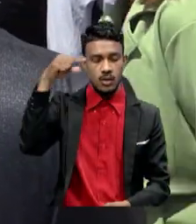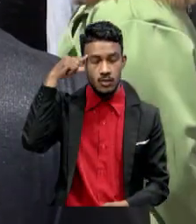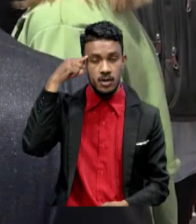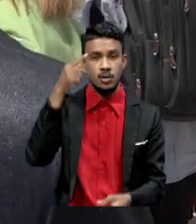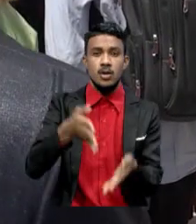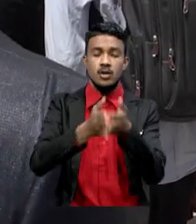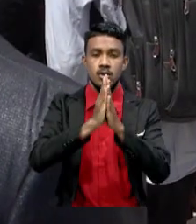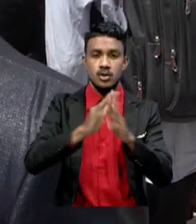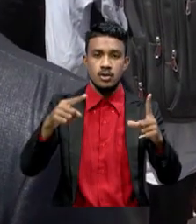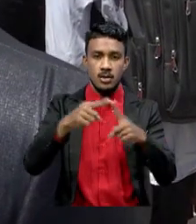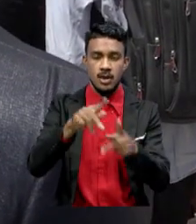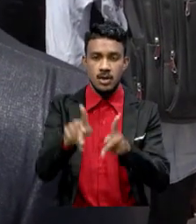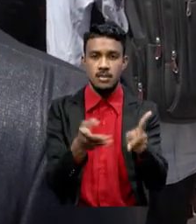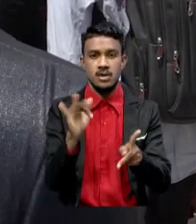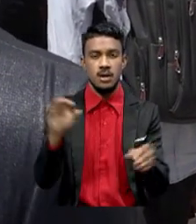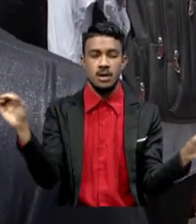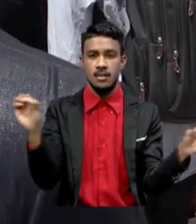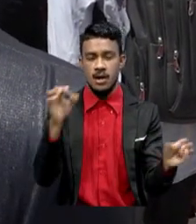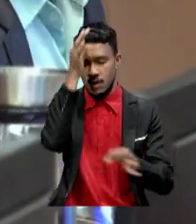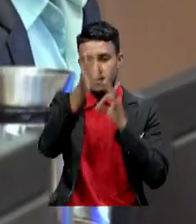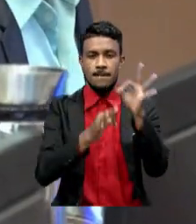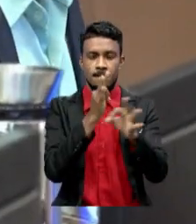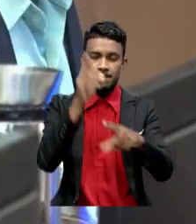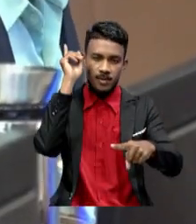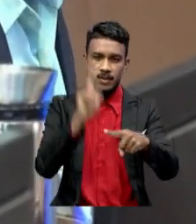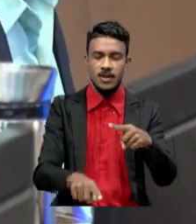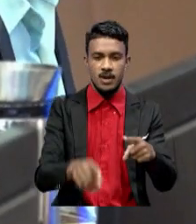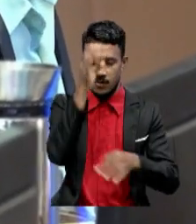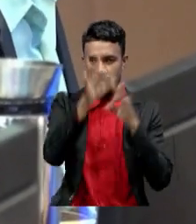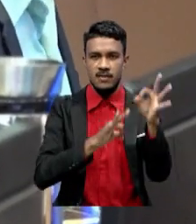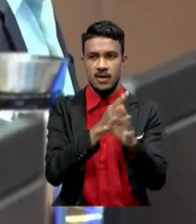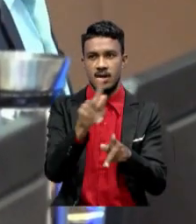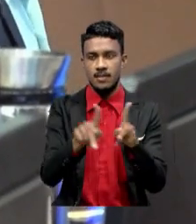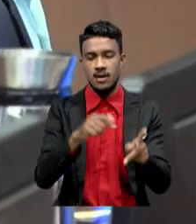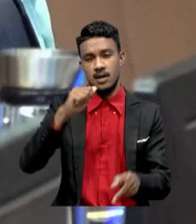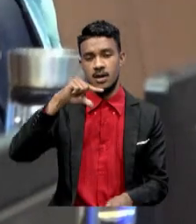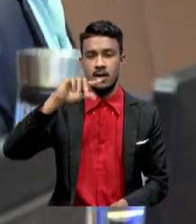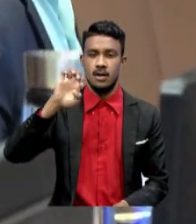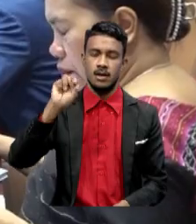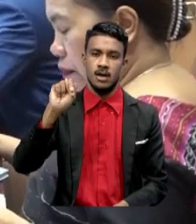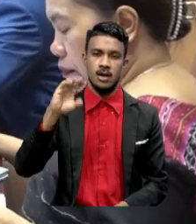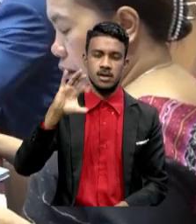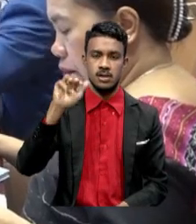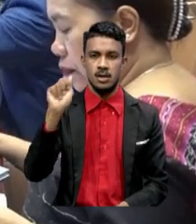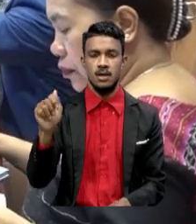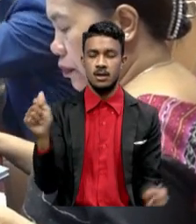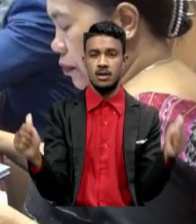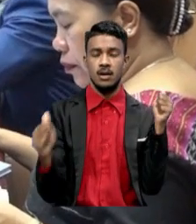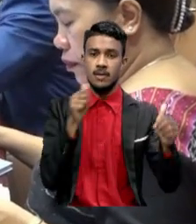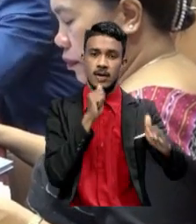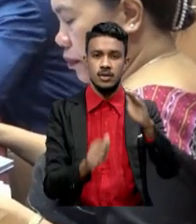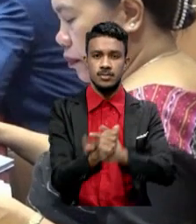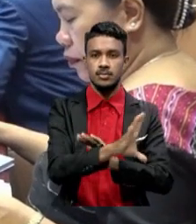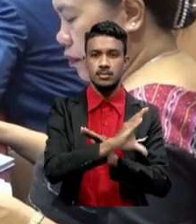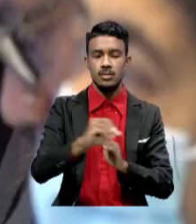husu ba cidadão sira atu la bele firnaran deit agência sira nebe la iha conhecimento husu governo. Dadau ne governo identifica ona